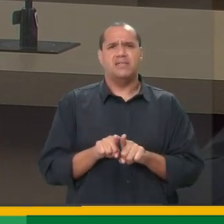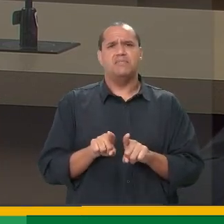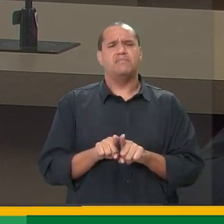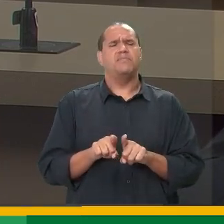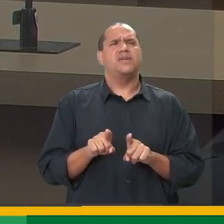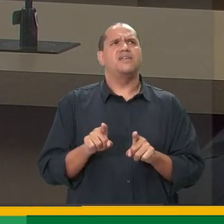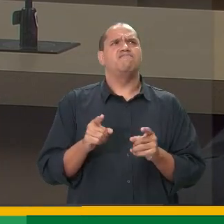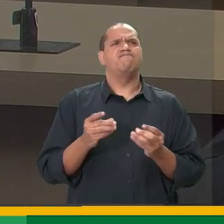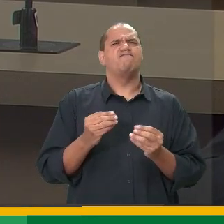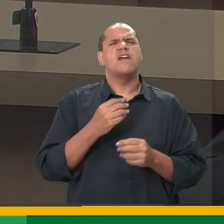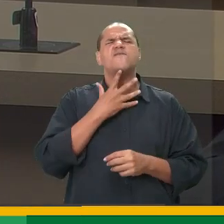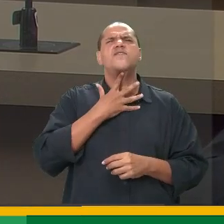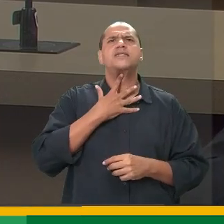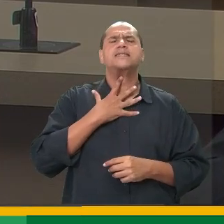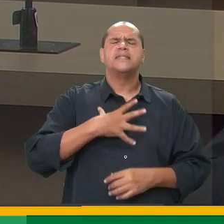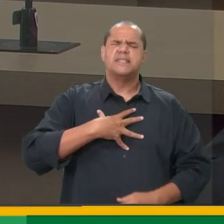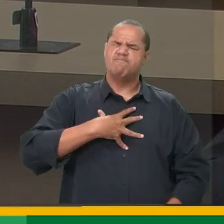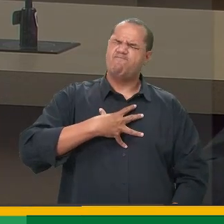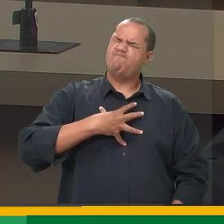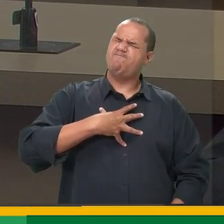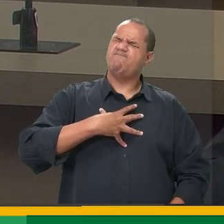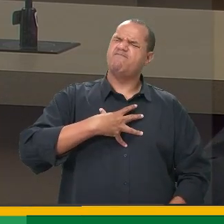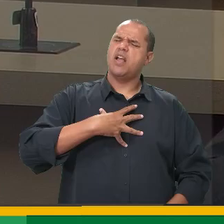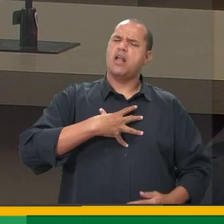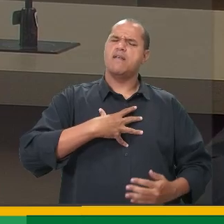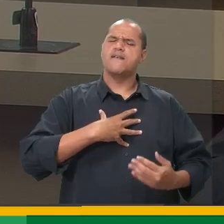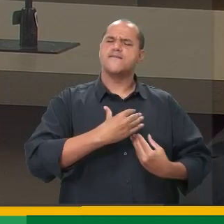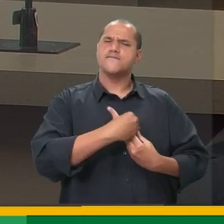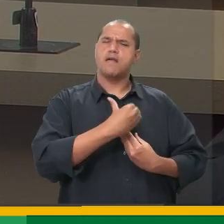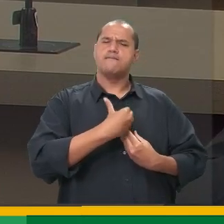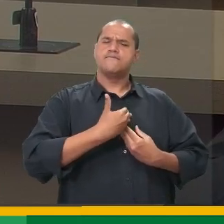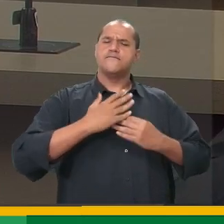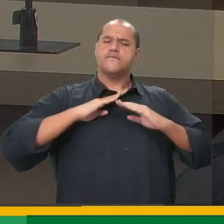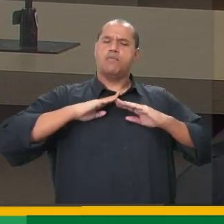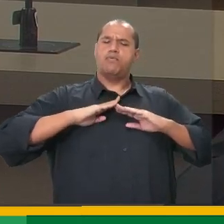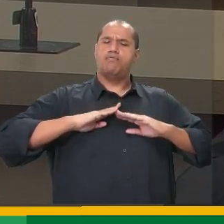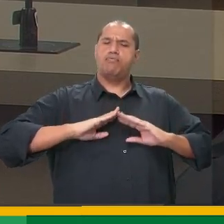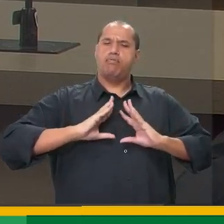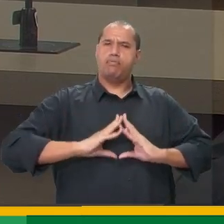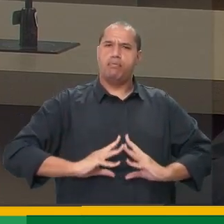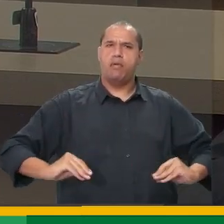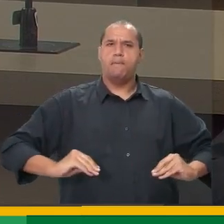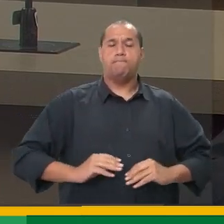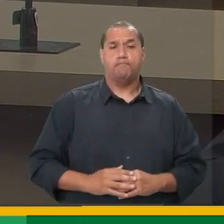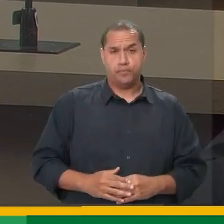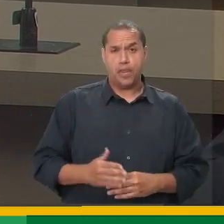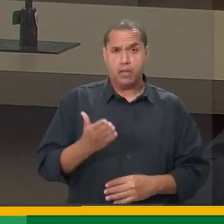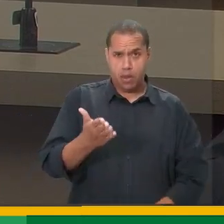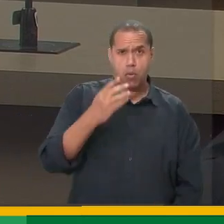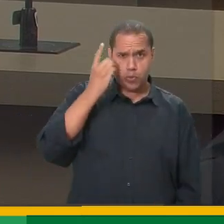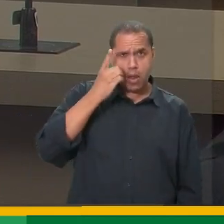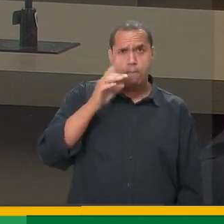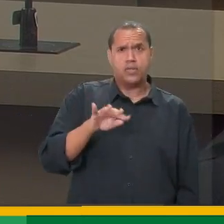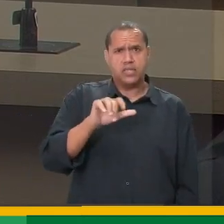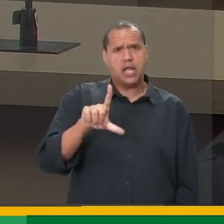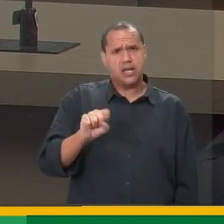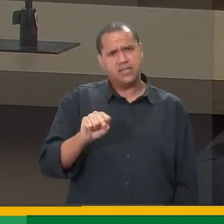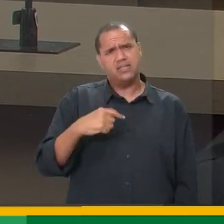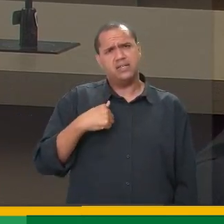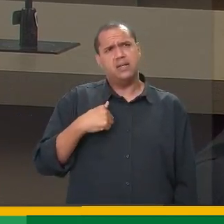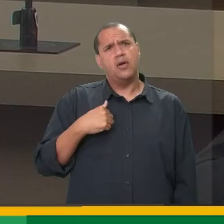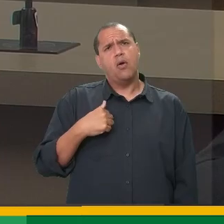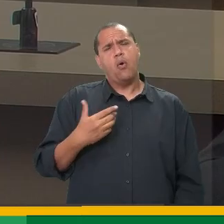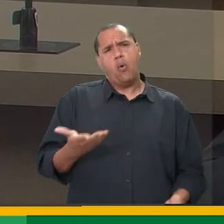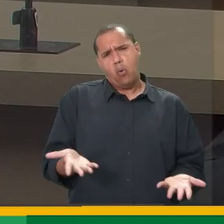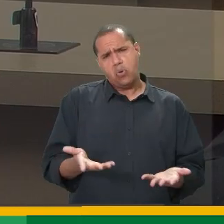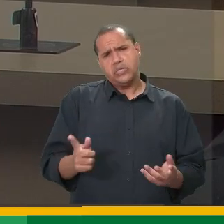vontade Então acho que essa é uma questão importante por outro lado Deputado tares Barreto Líder não é difícil né hoje a